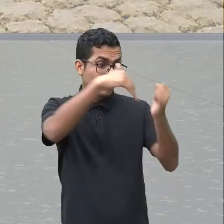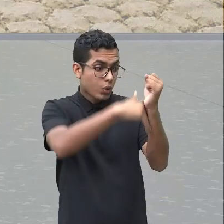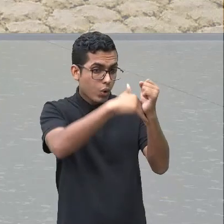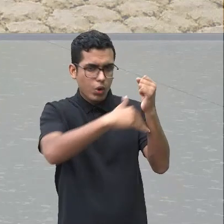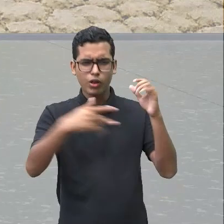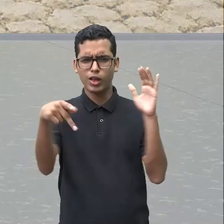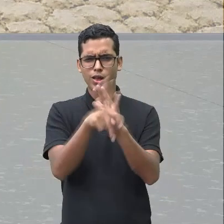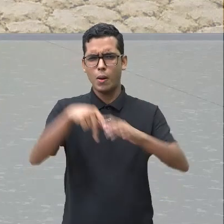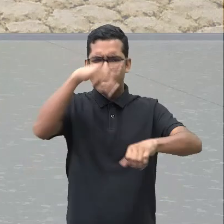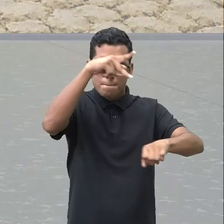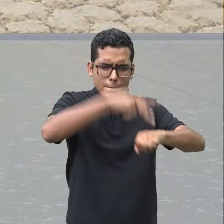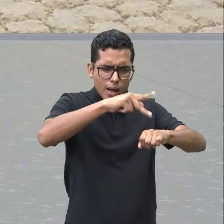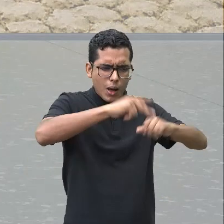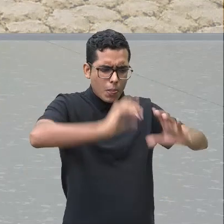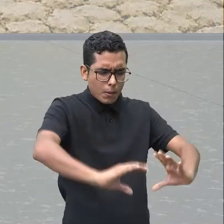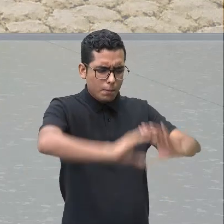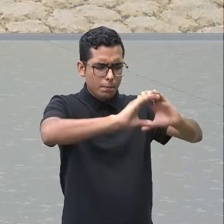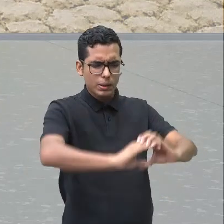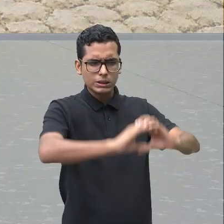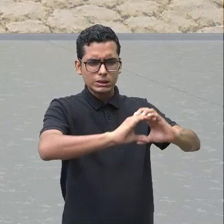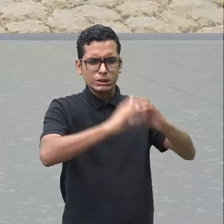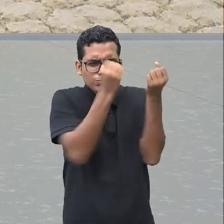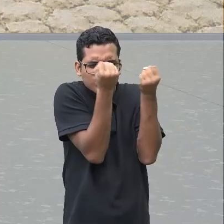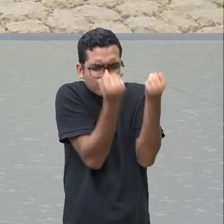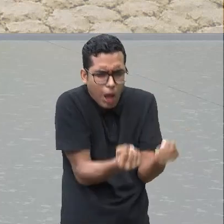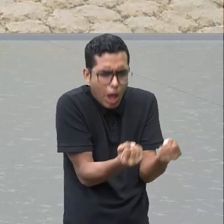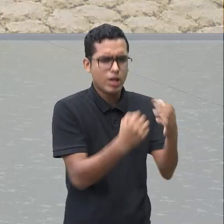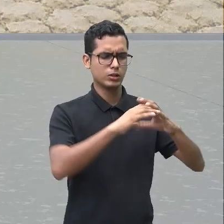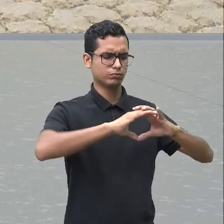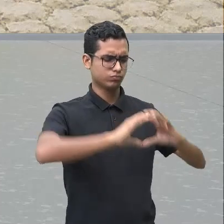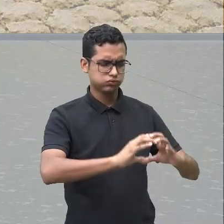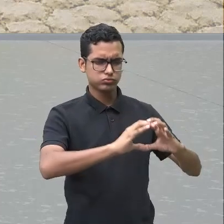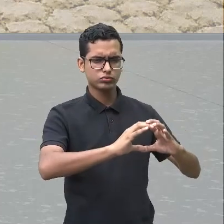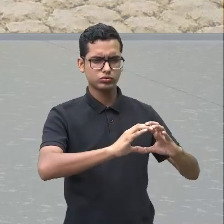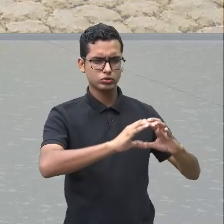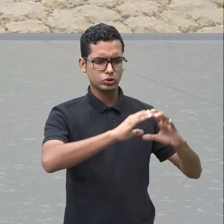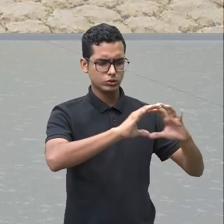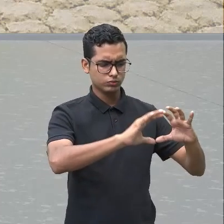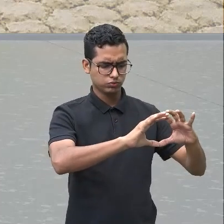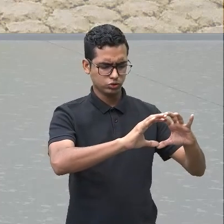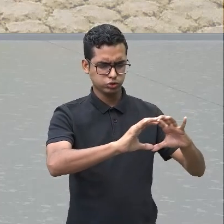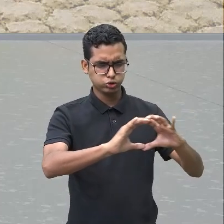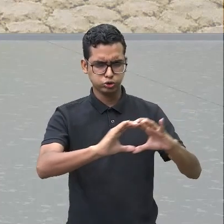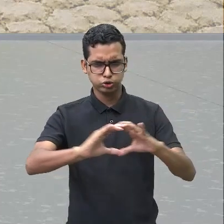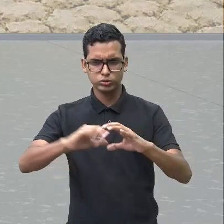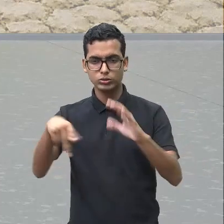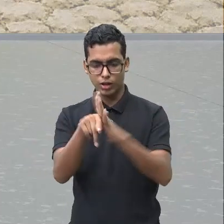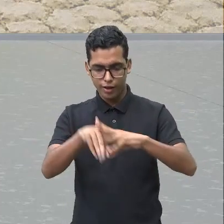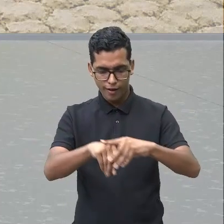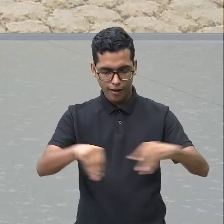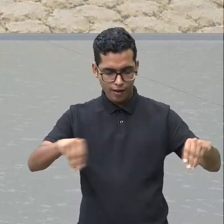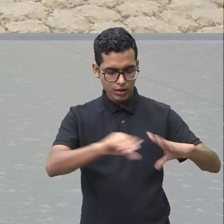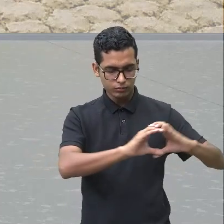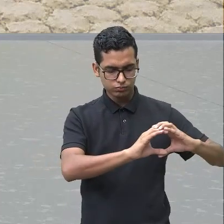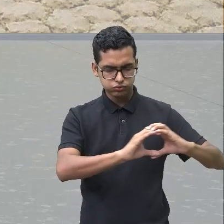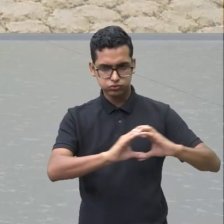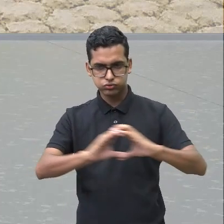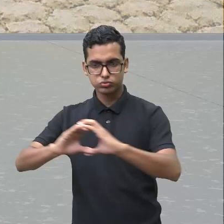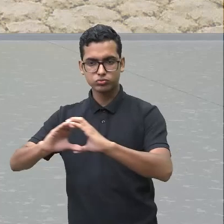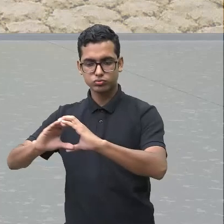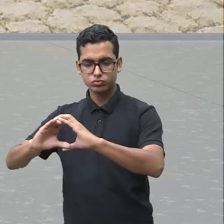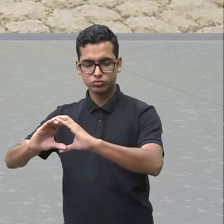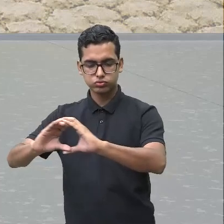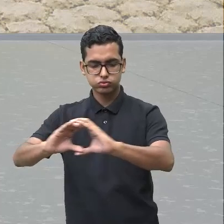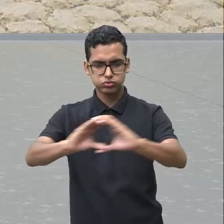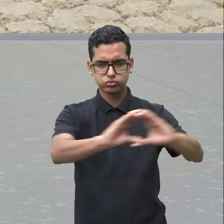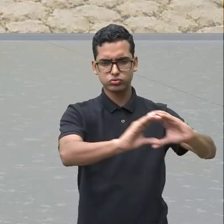das rochas, olha só, são pesadas, né? Que elas saem, tipo, surfando, vão embora. Então,